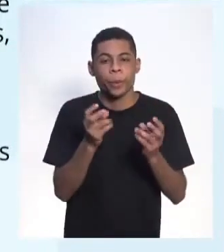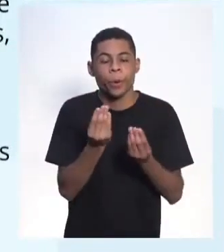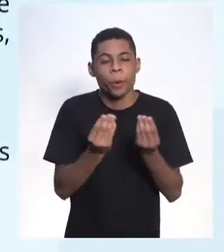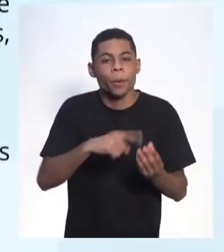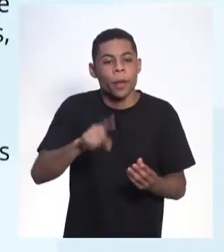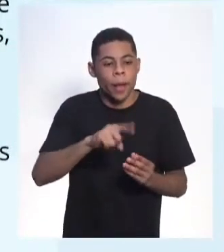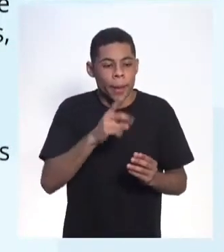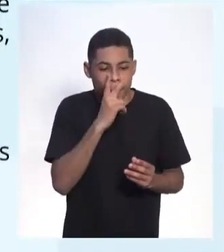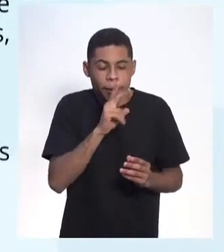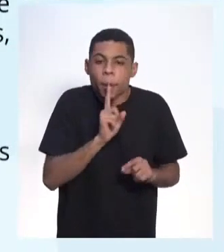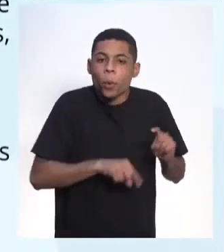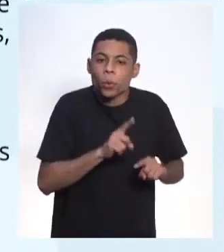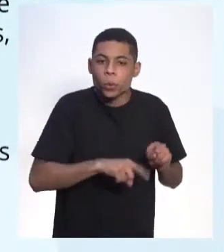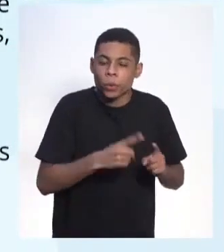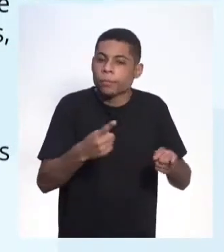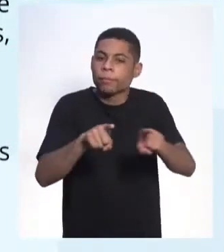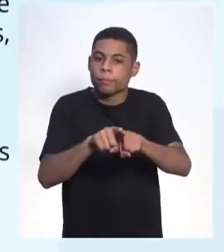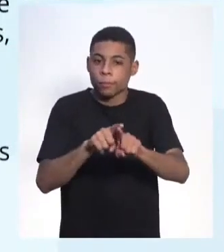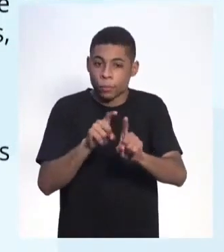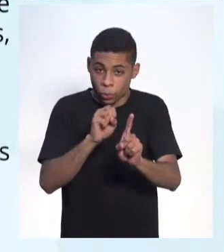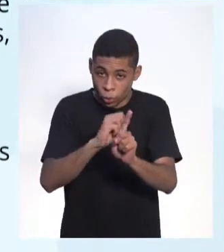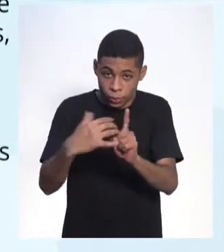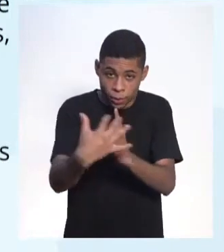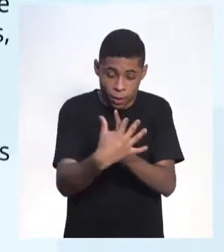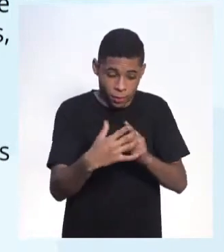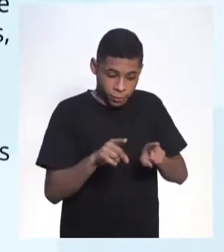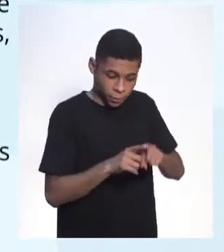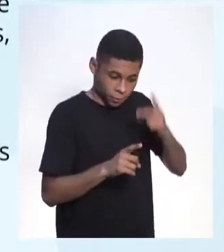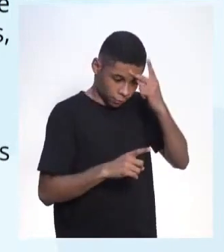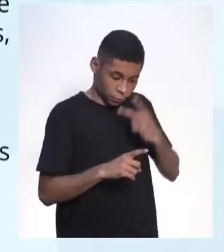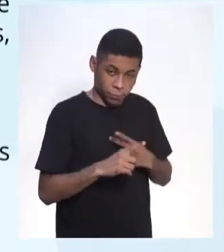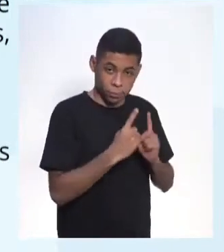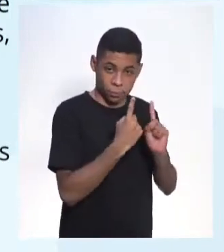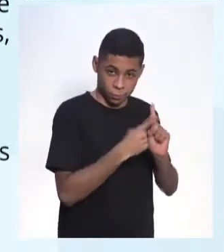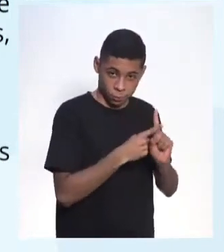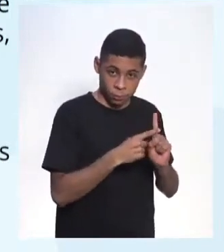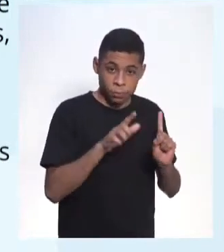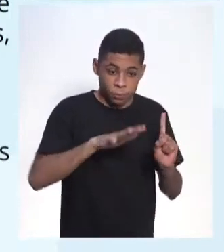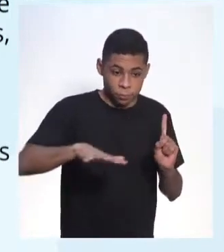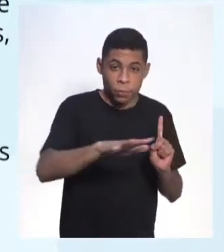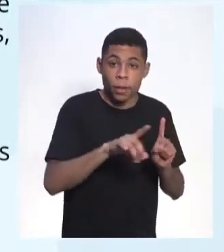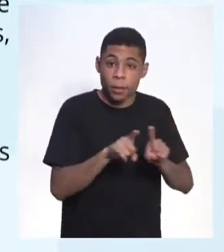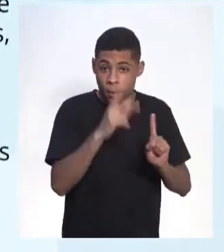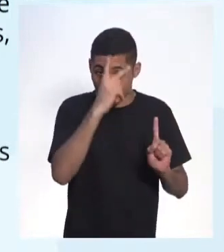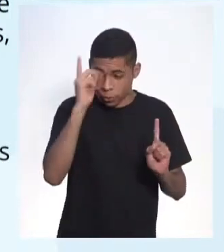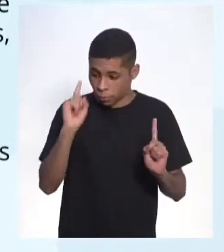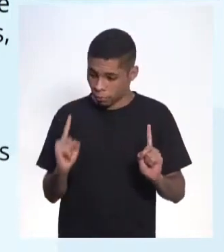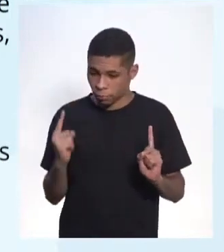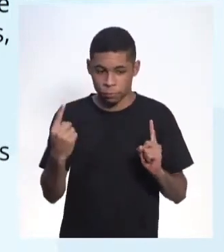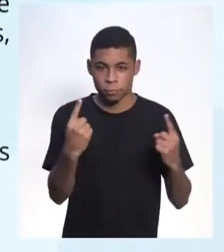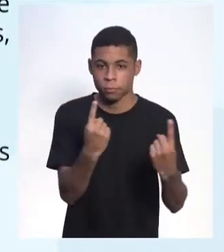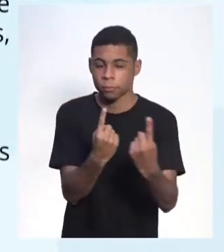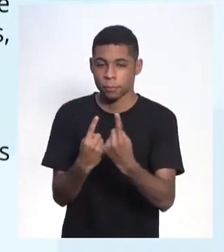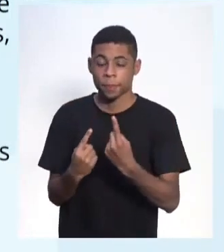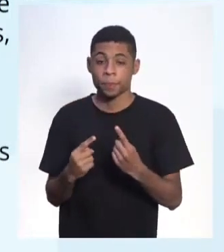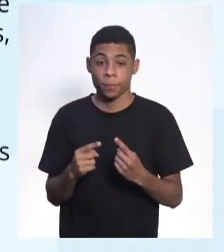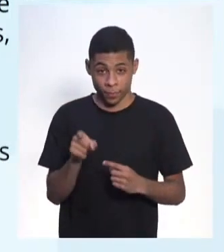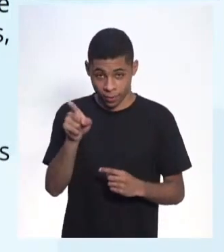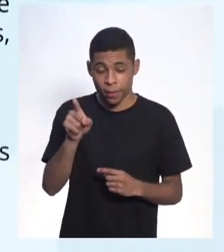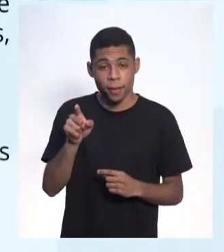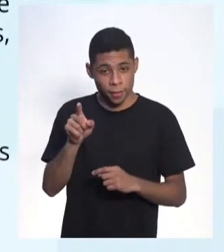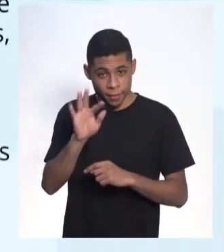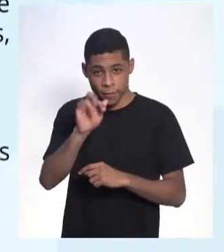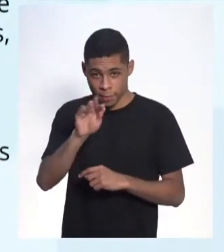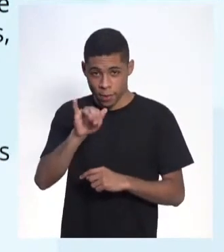produtos dessa relação, né, entre sociedade e indivíduo, e entre indivíduos com indivíduos, né. A Fabi, ela escolheu